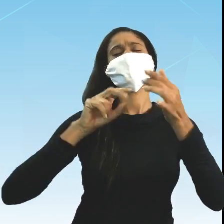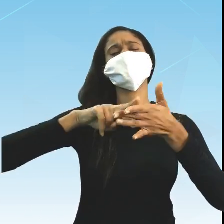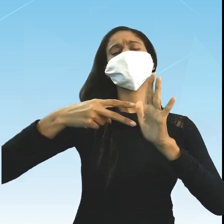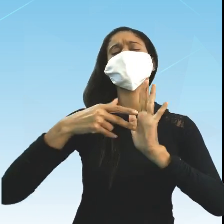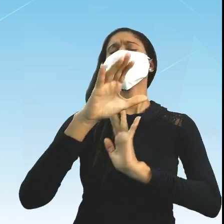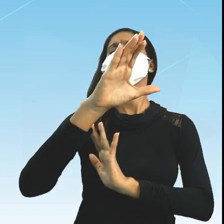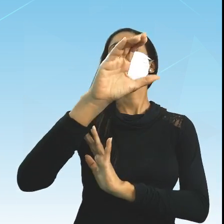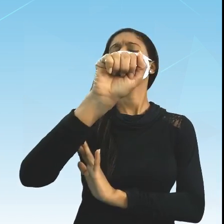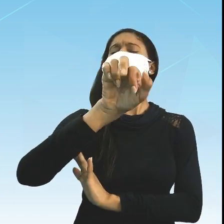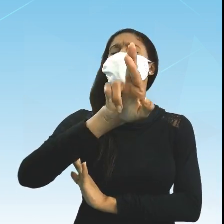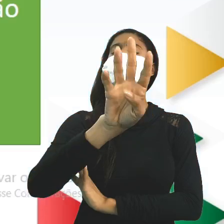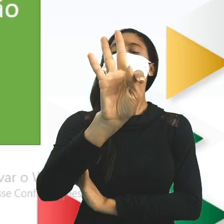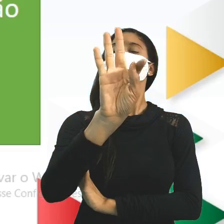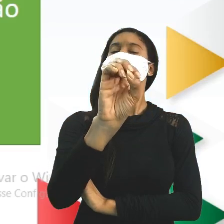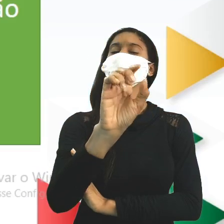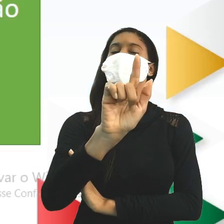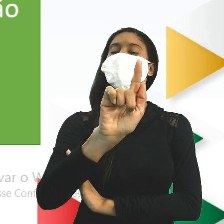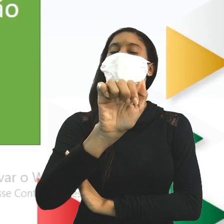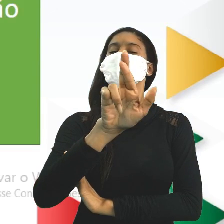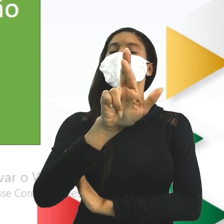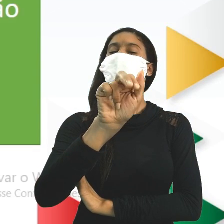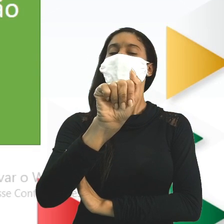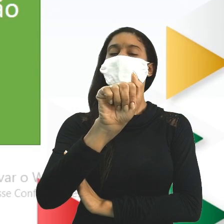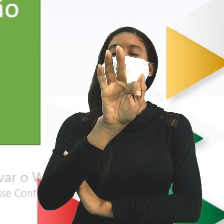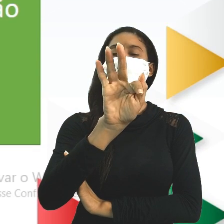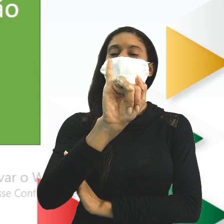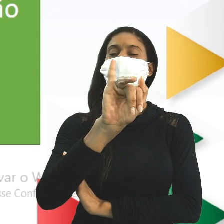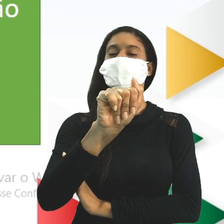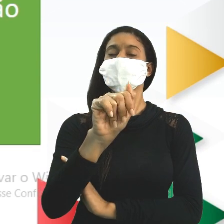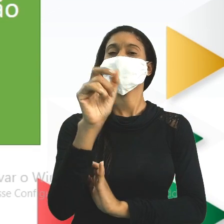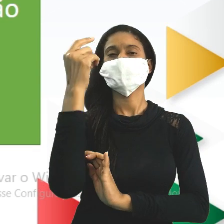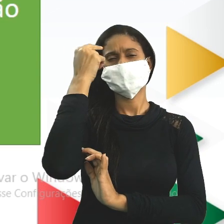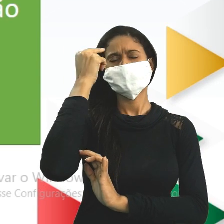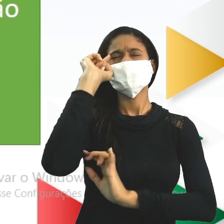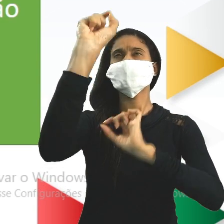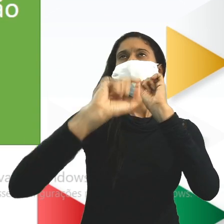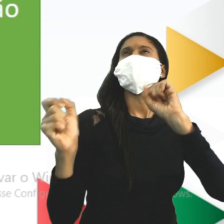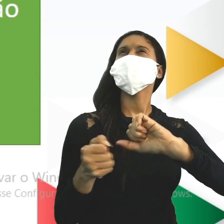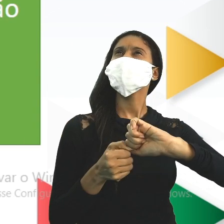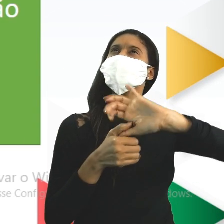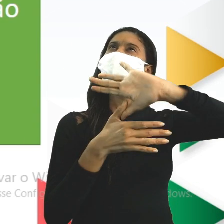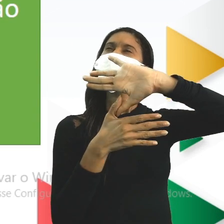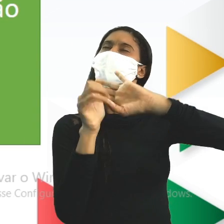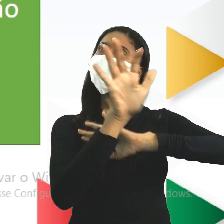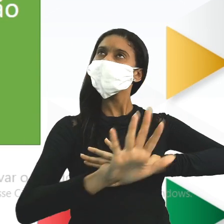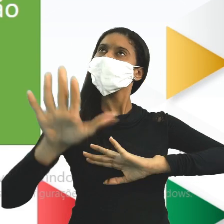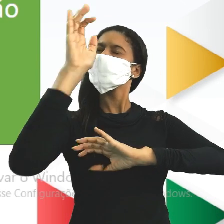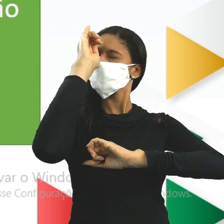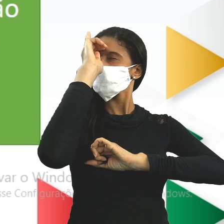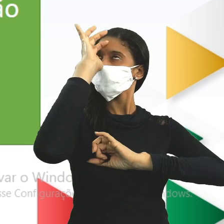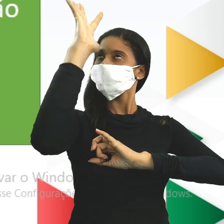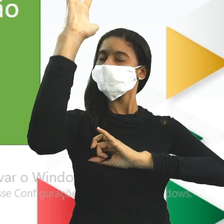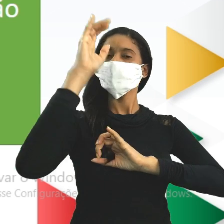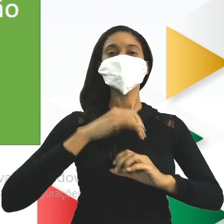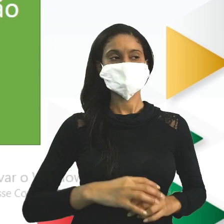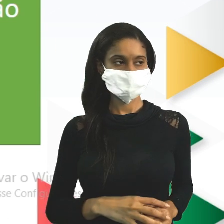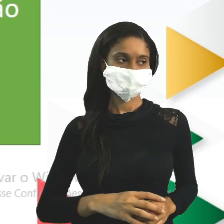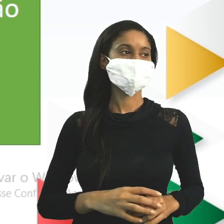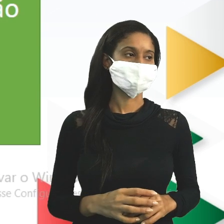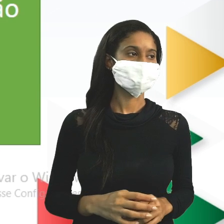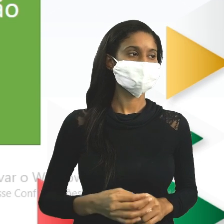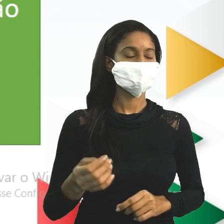cartografia. Bom, cartografia, imagina aquele mapa? Bom, vamos fazer um mapinha de onde é a